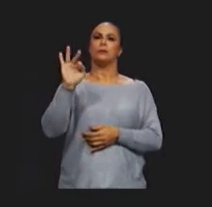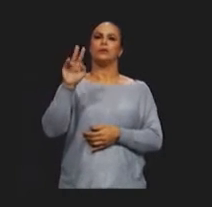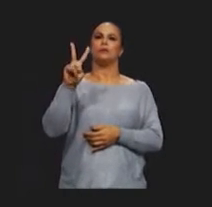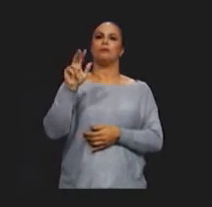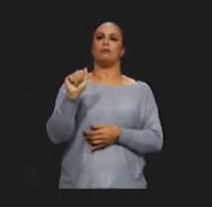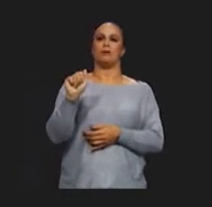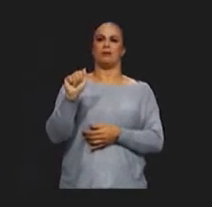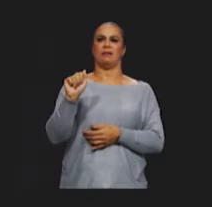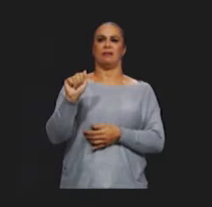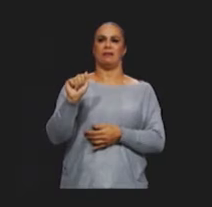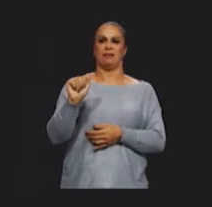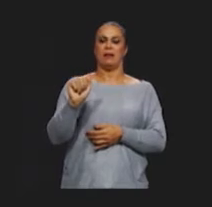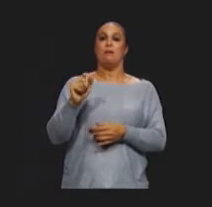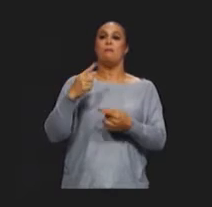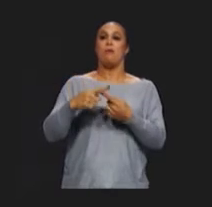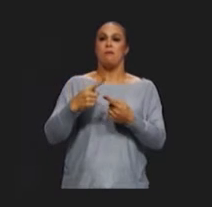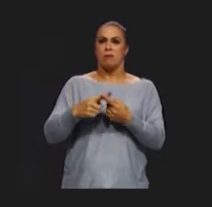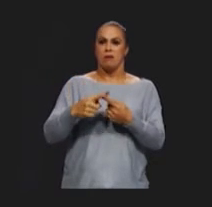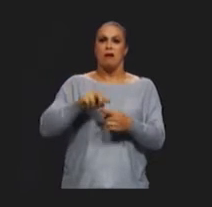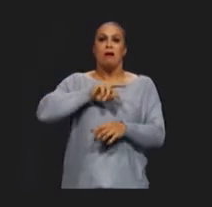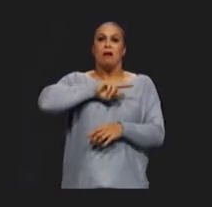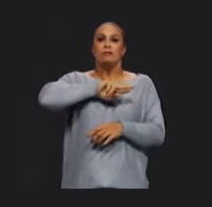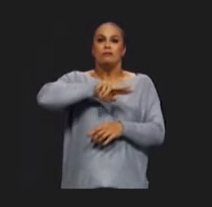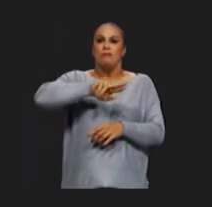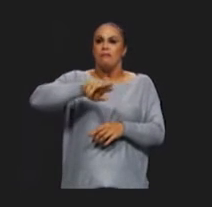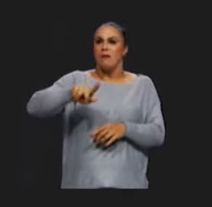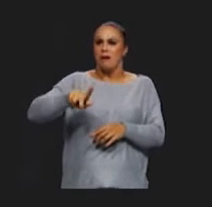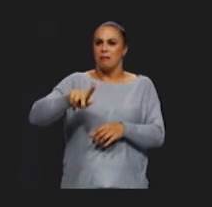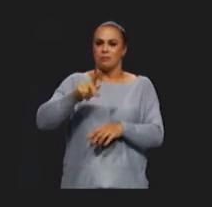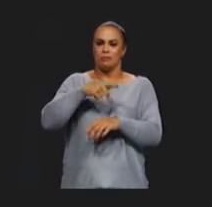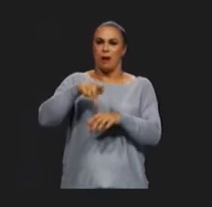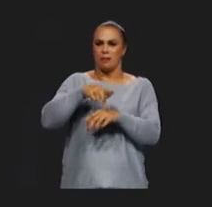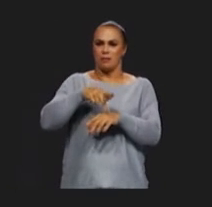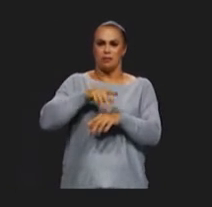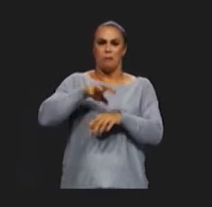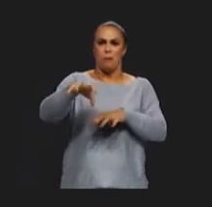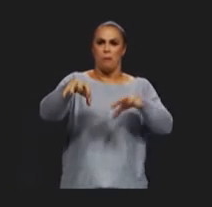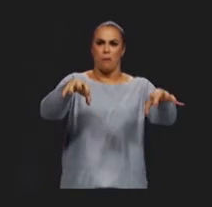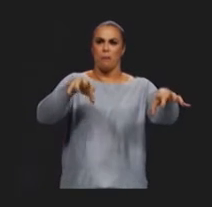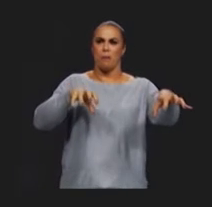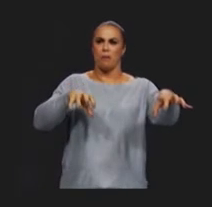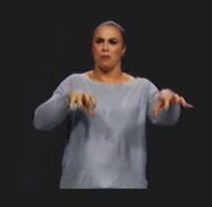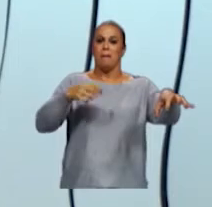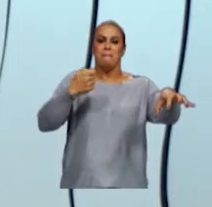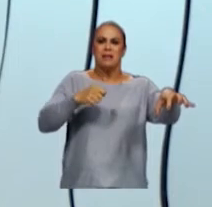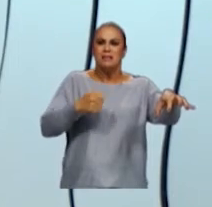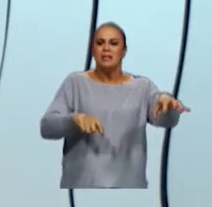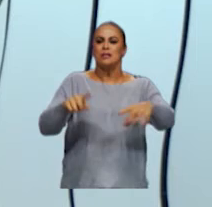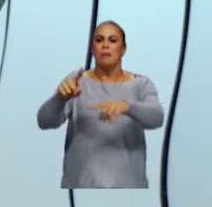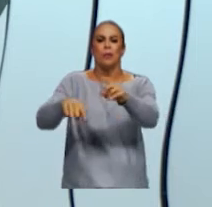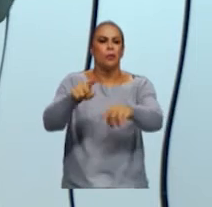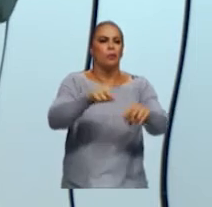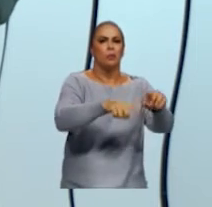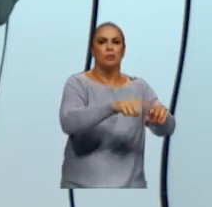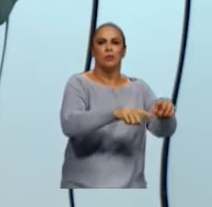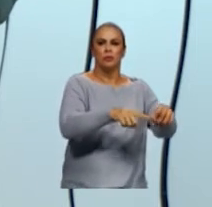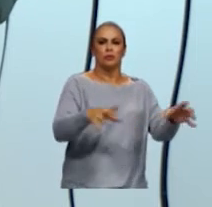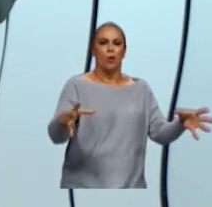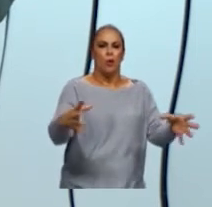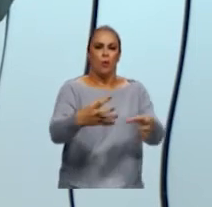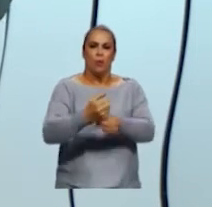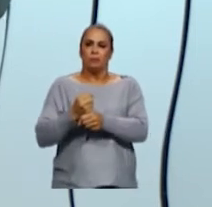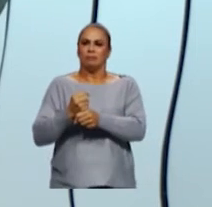fabricadas em diferentes países do mundo. O aumento da concorrência internacional, a gente vai